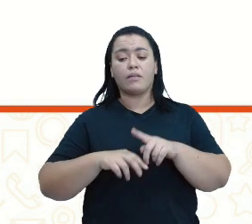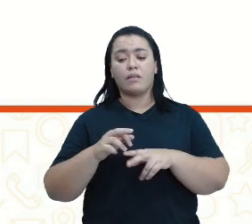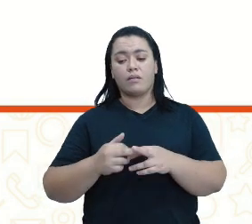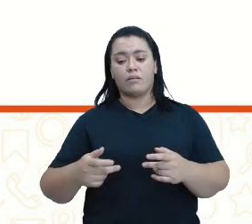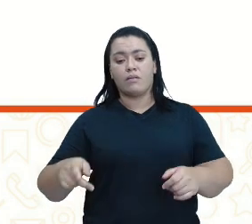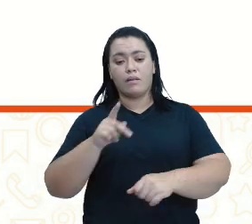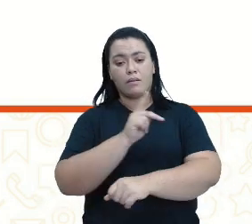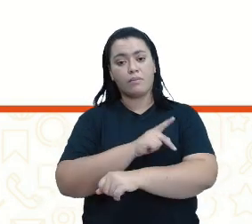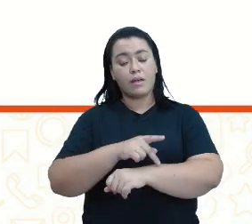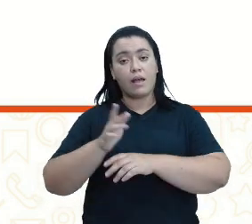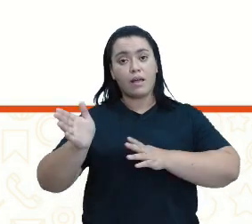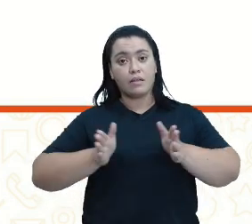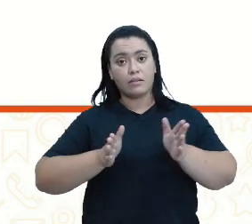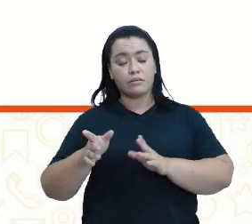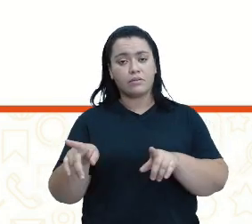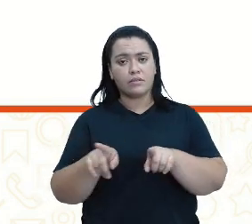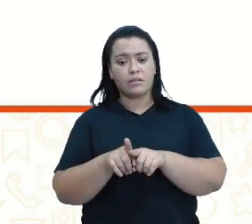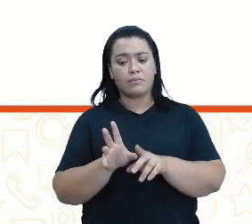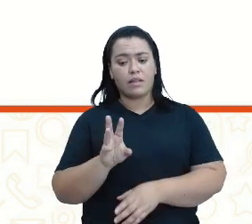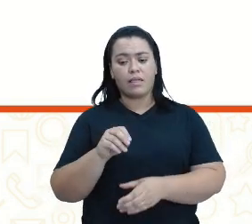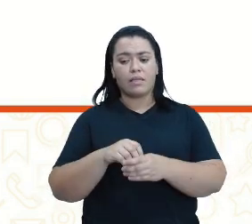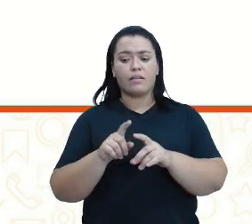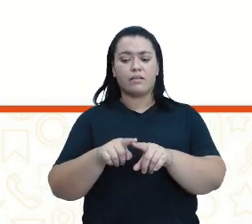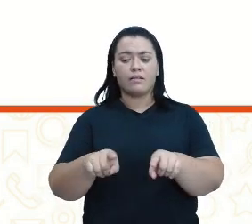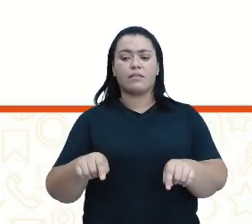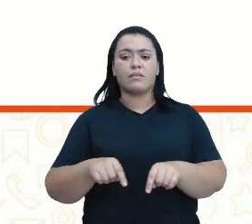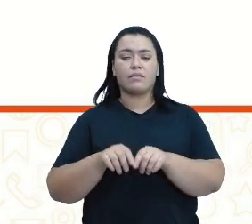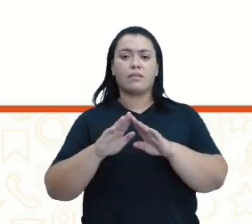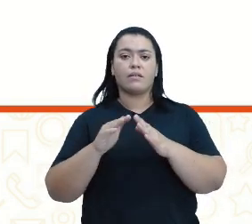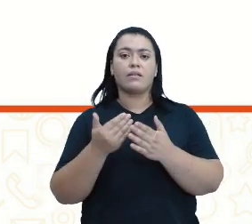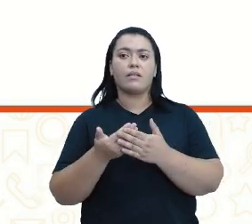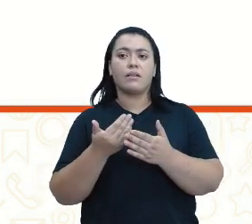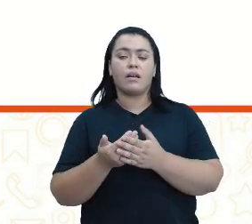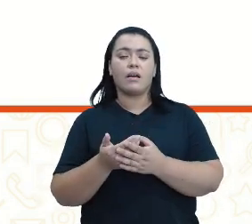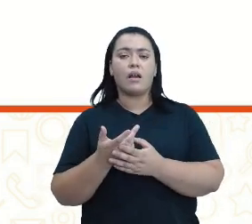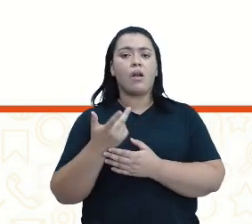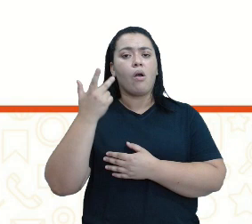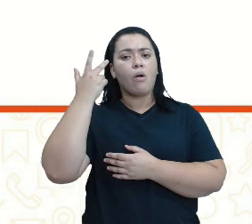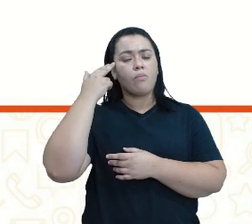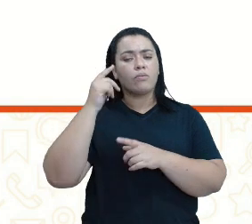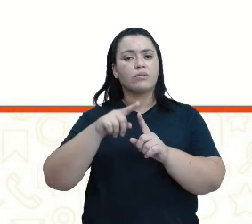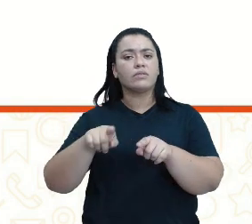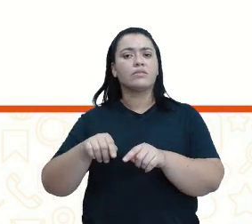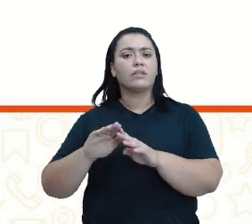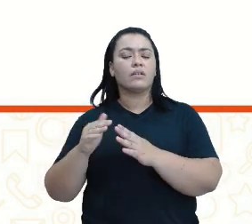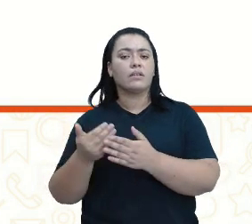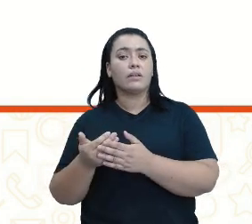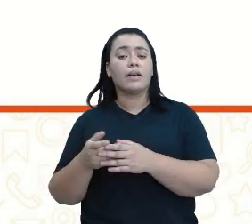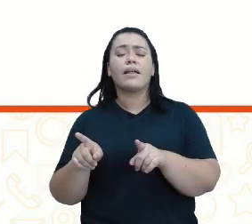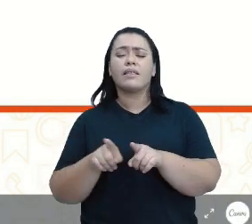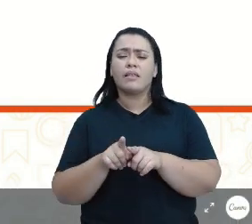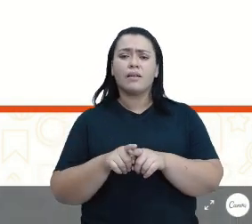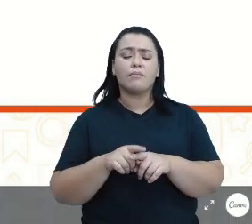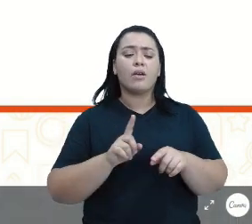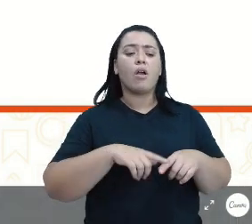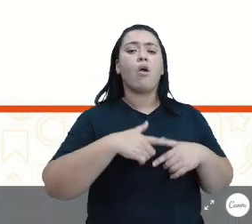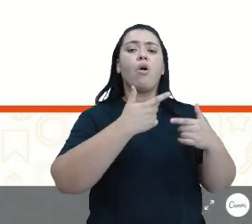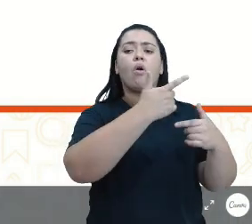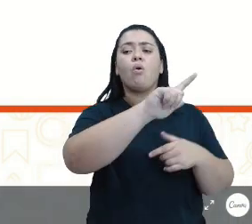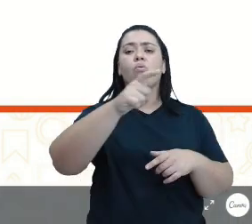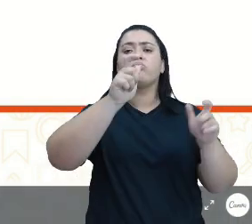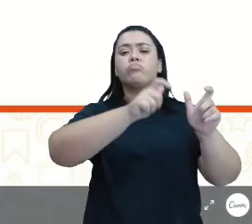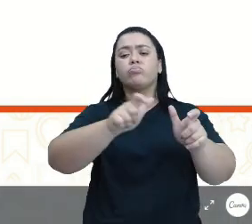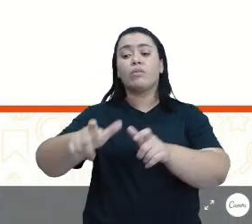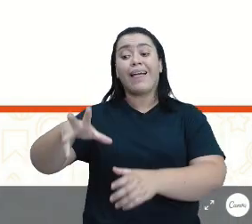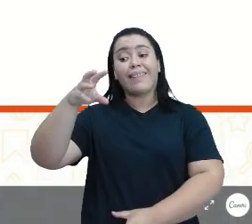de acessibilidade na sala de aula, comum no ensino regular, bem como em outros ambientes da escola. Então,